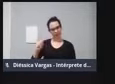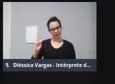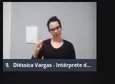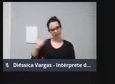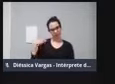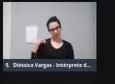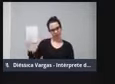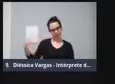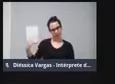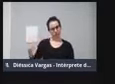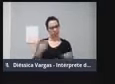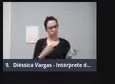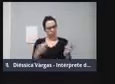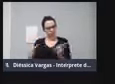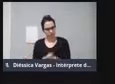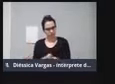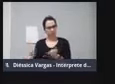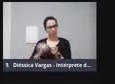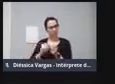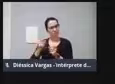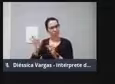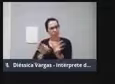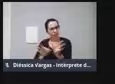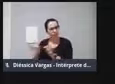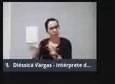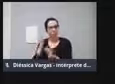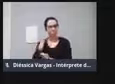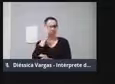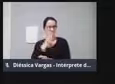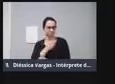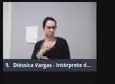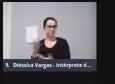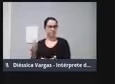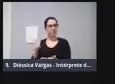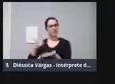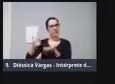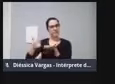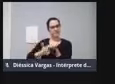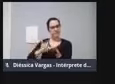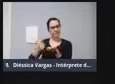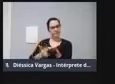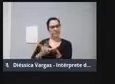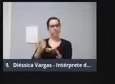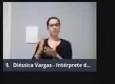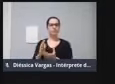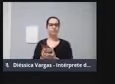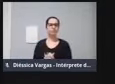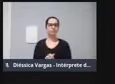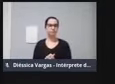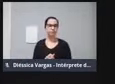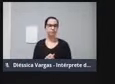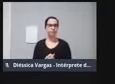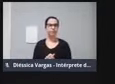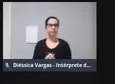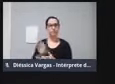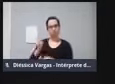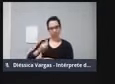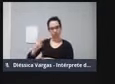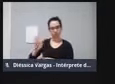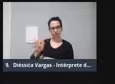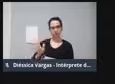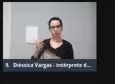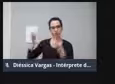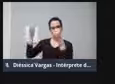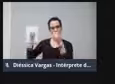projeto. E aí, então, dentro desse livro, né, então, como a professora Andréia já comentou, além da gente